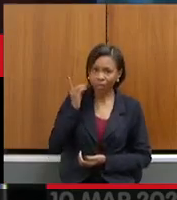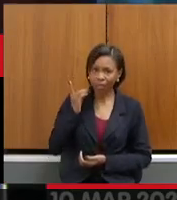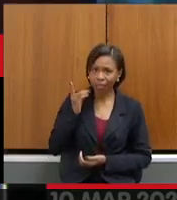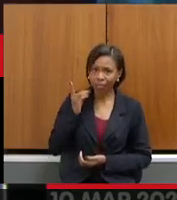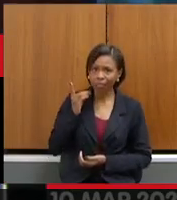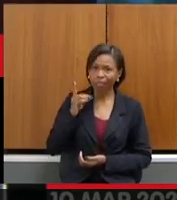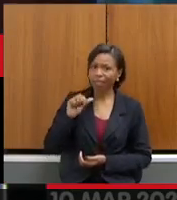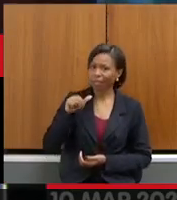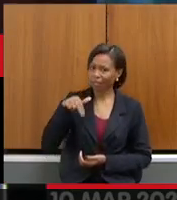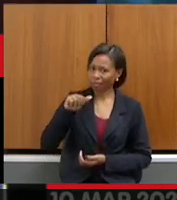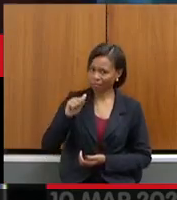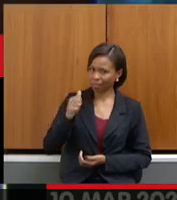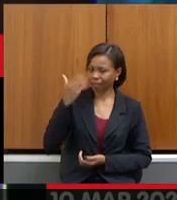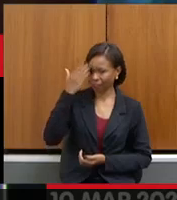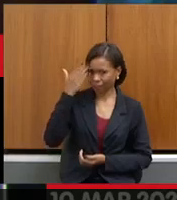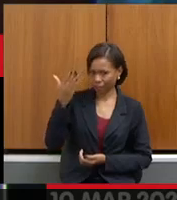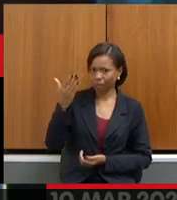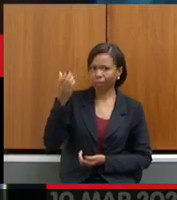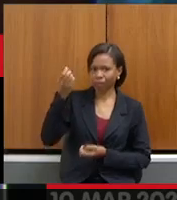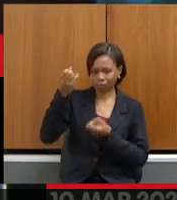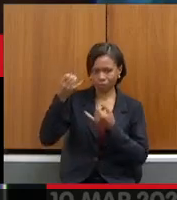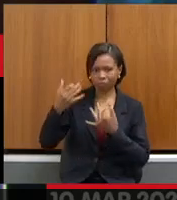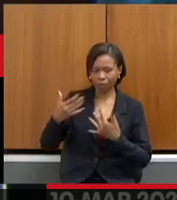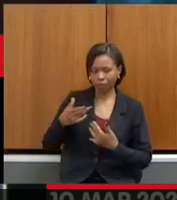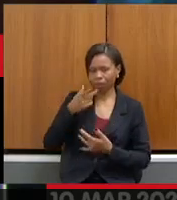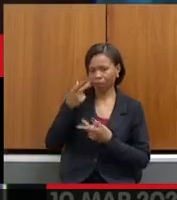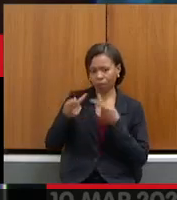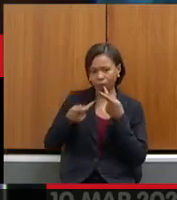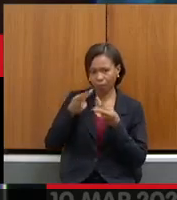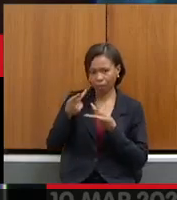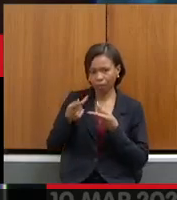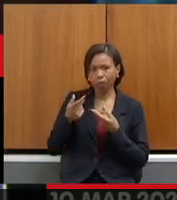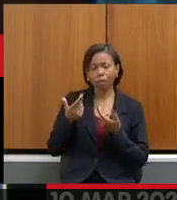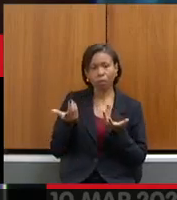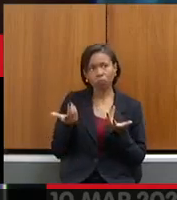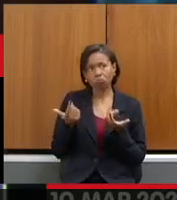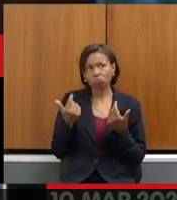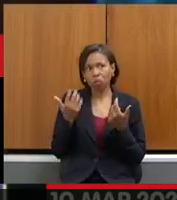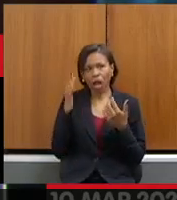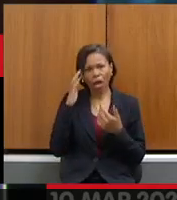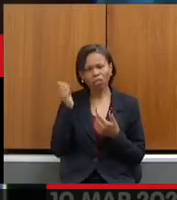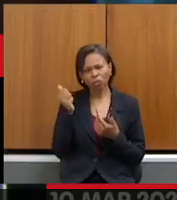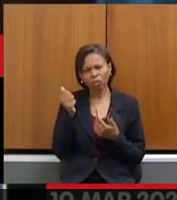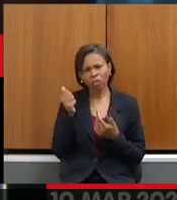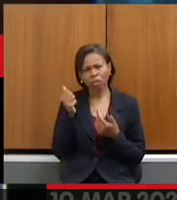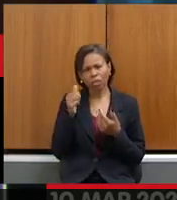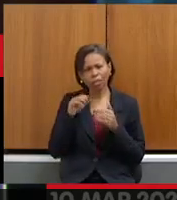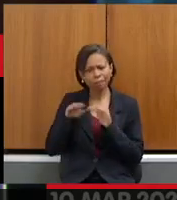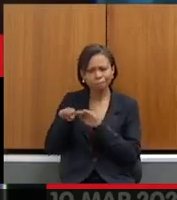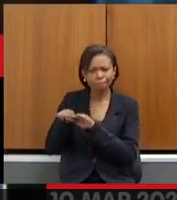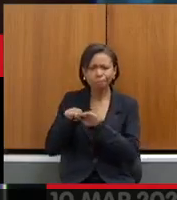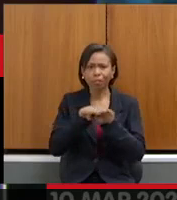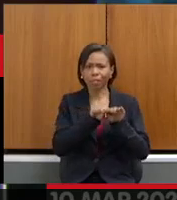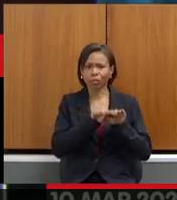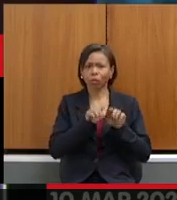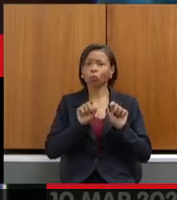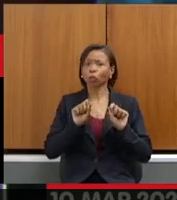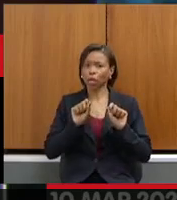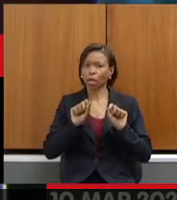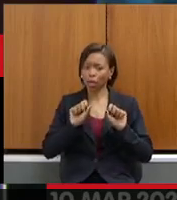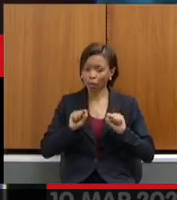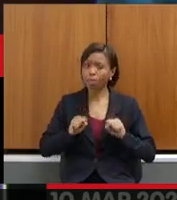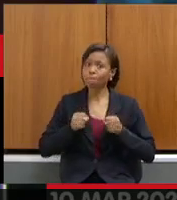agradeço os comentários eu acho que tende a ser um consenso que nós precisamos